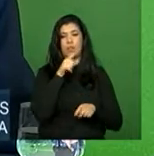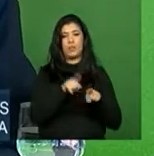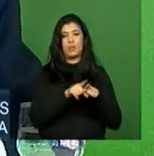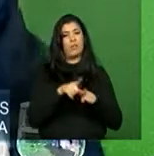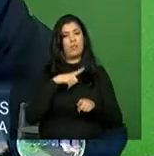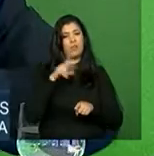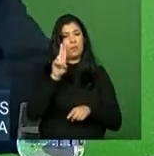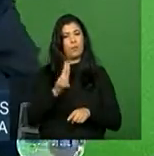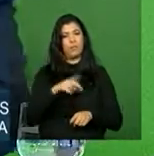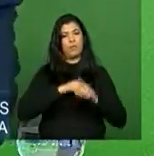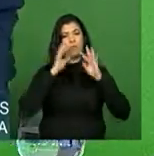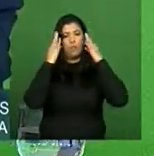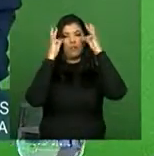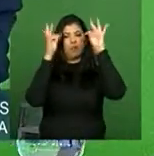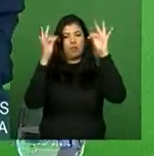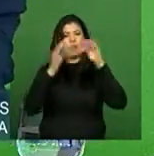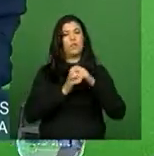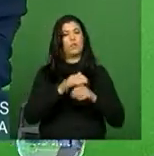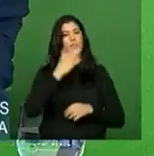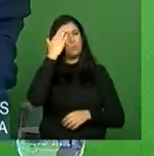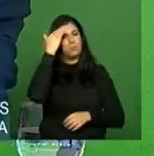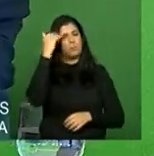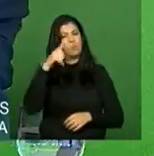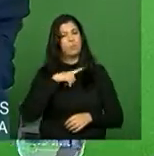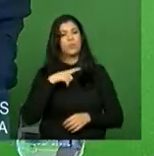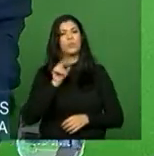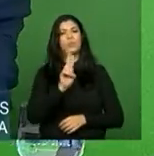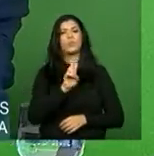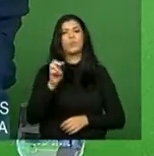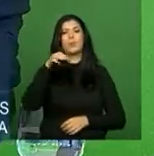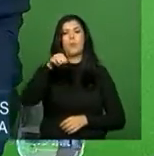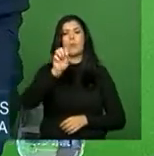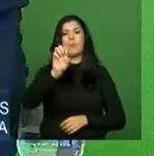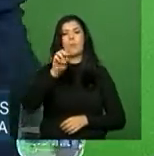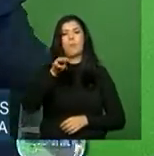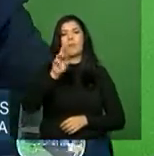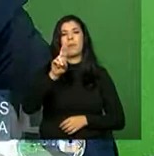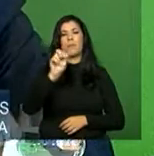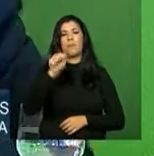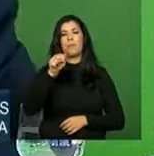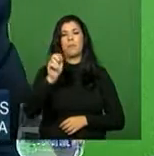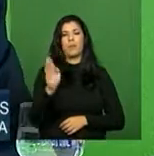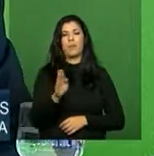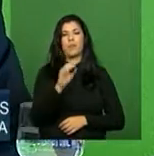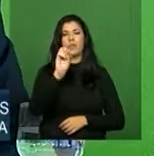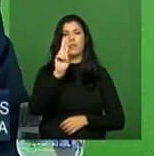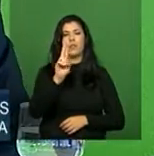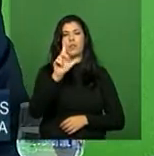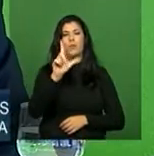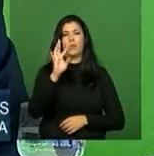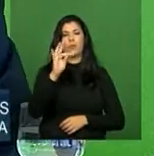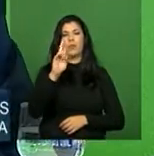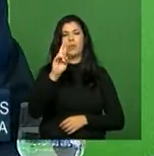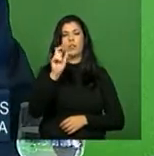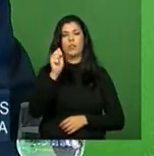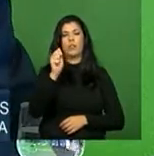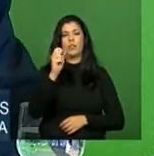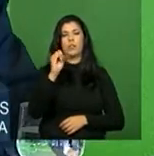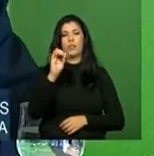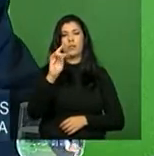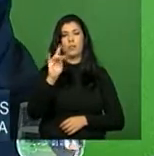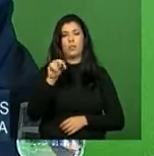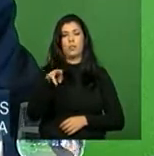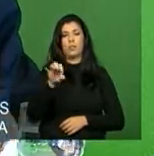moderníssima que são as chamadas membranas ultrafill trans travestis um metro cúbico do Guarapiranga